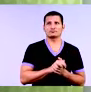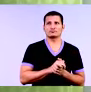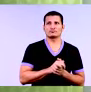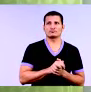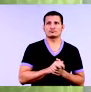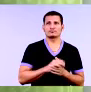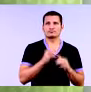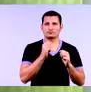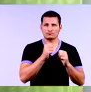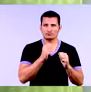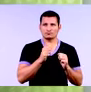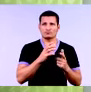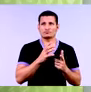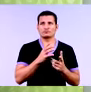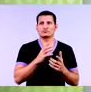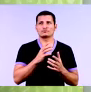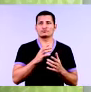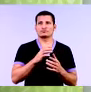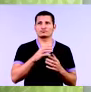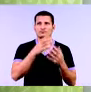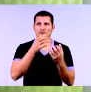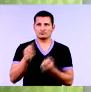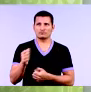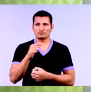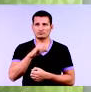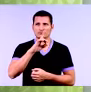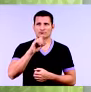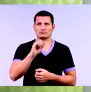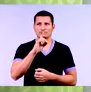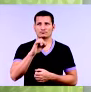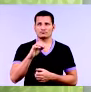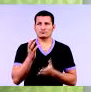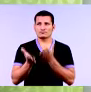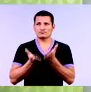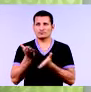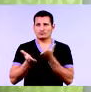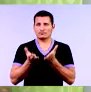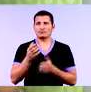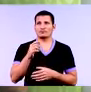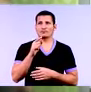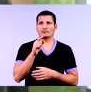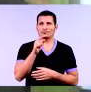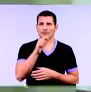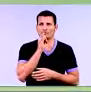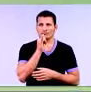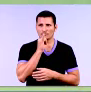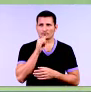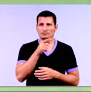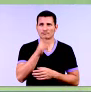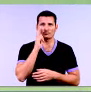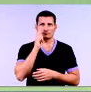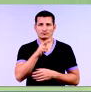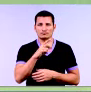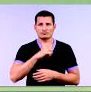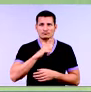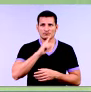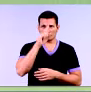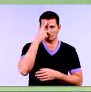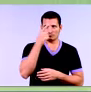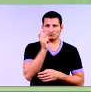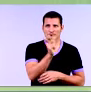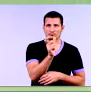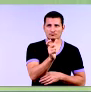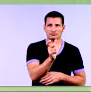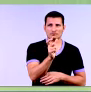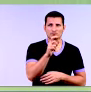nós podemos receber esse dado e tratar. Neste exemplo ainda, se você observar, eu criei variáveis aqui. Eu